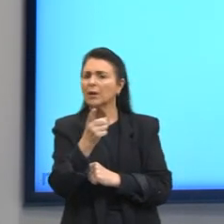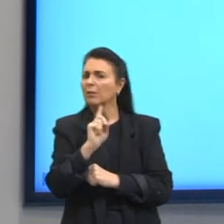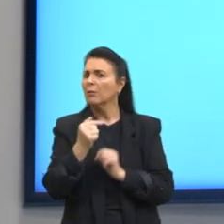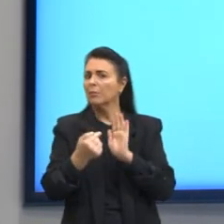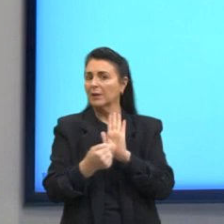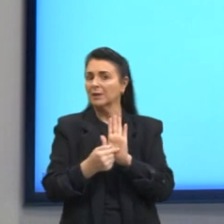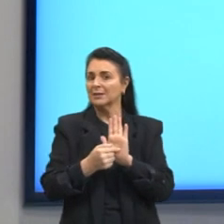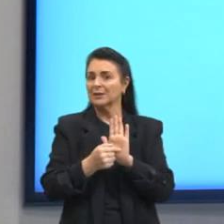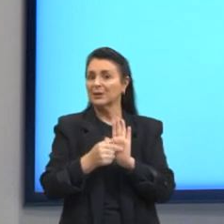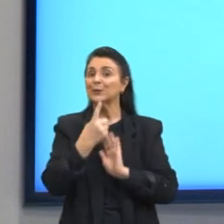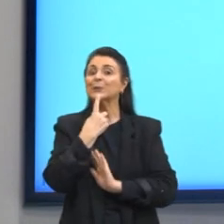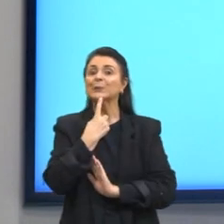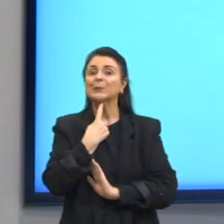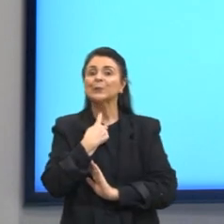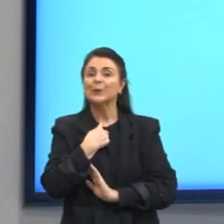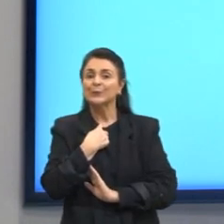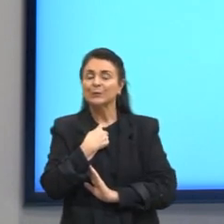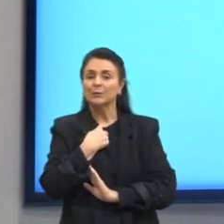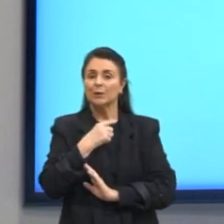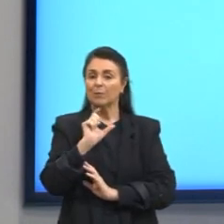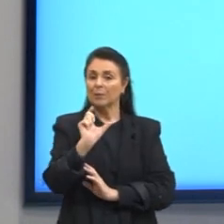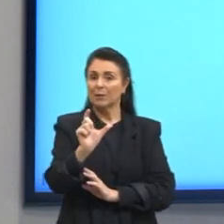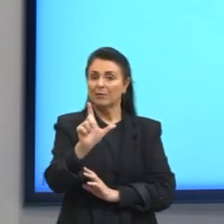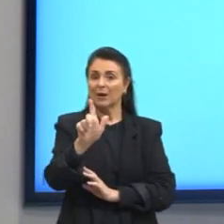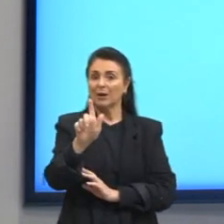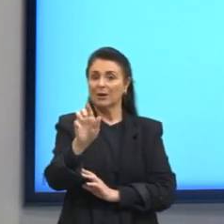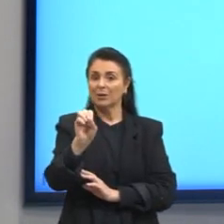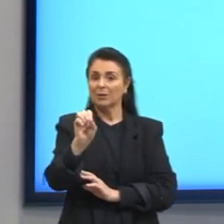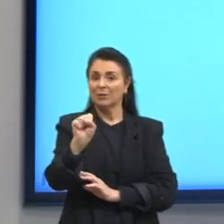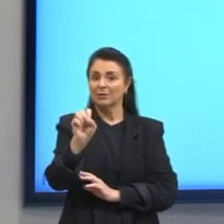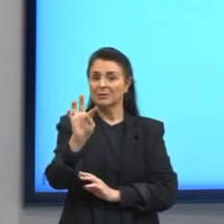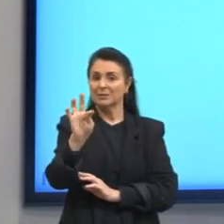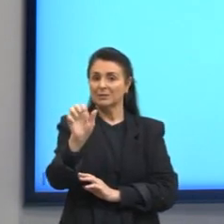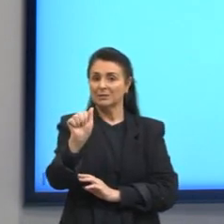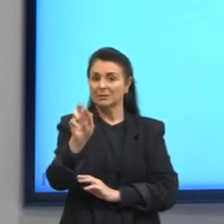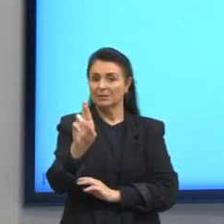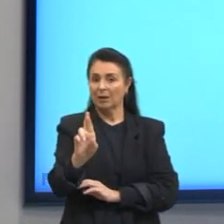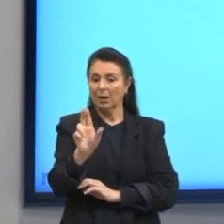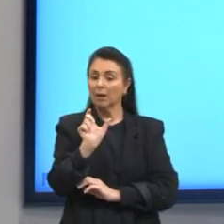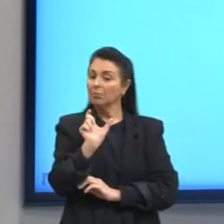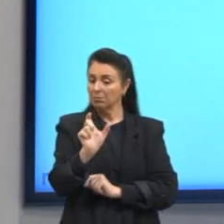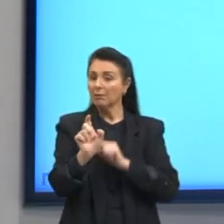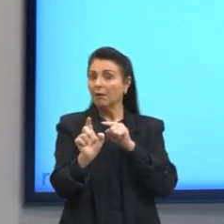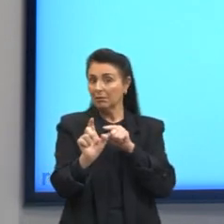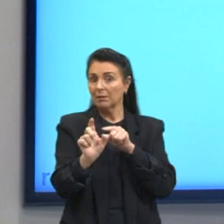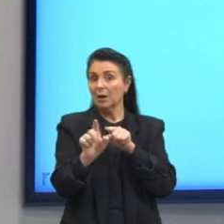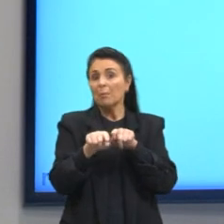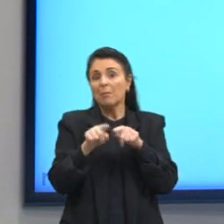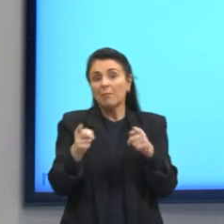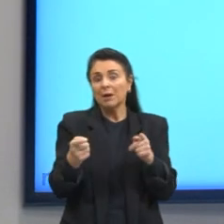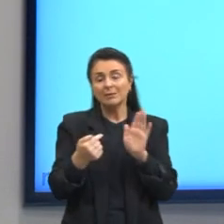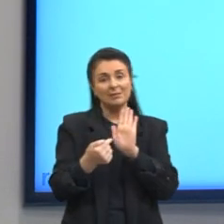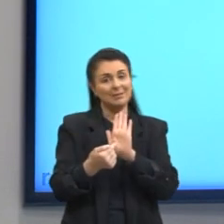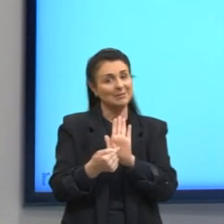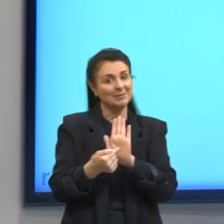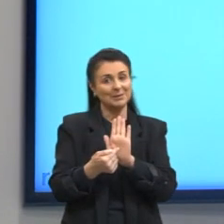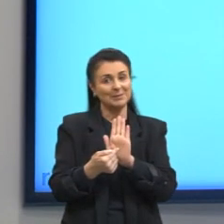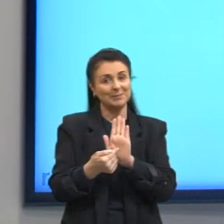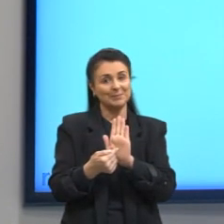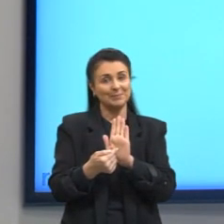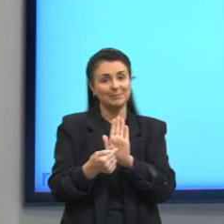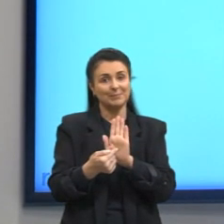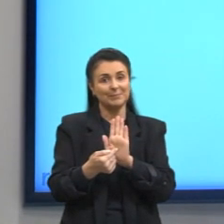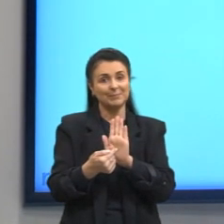segunda frase então a palavra gostar ela tá implícita mesmo que ela não esteja sendo usada